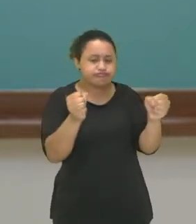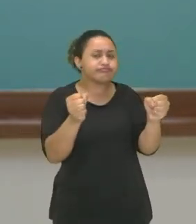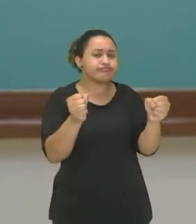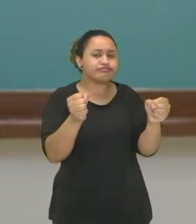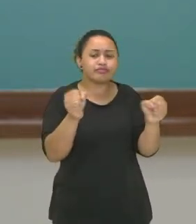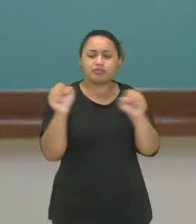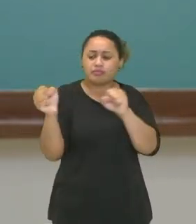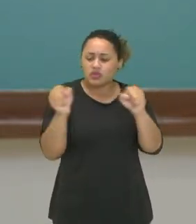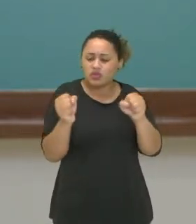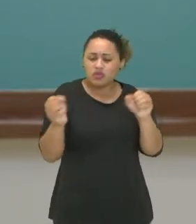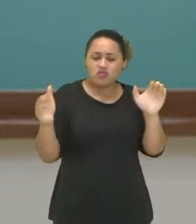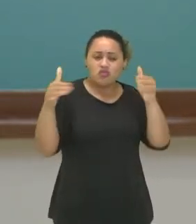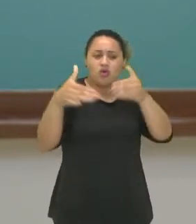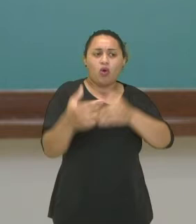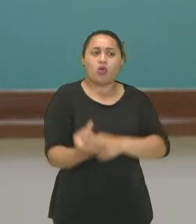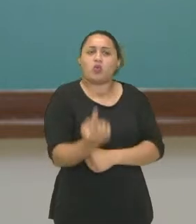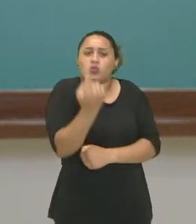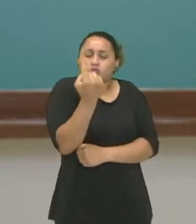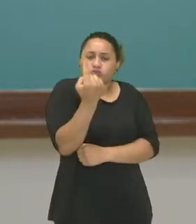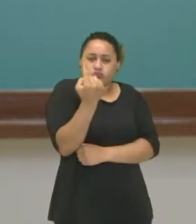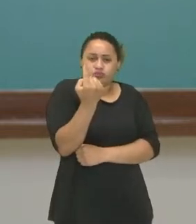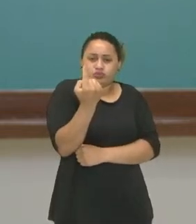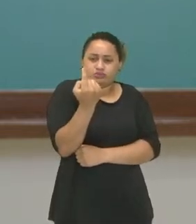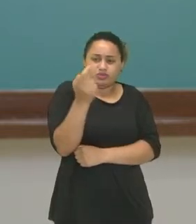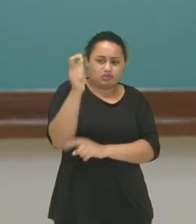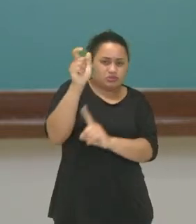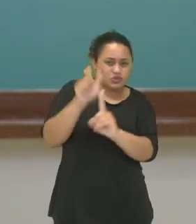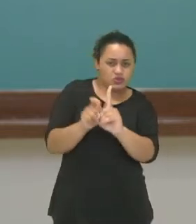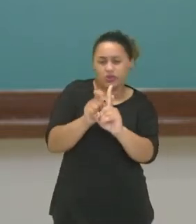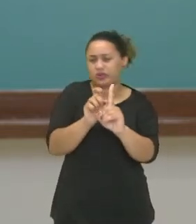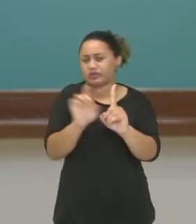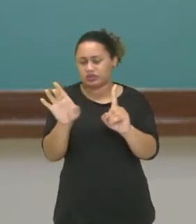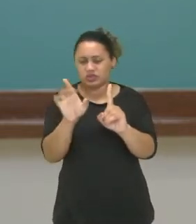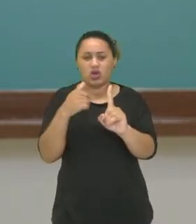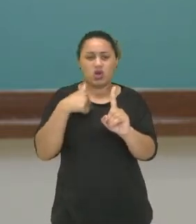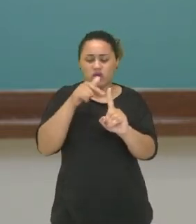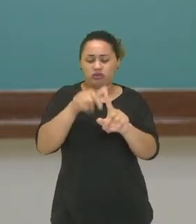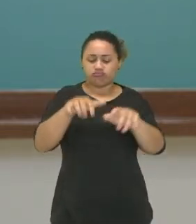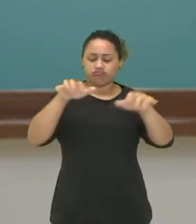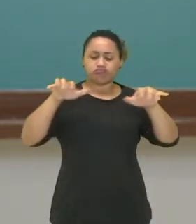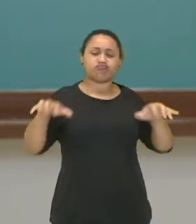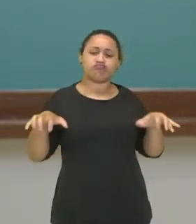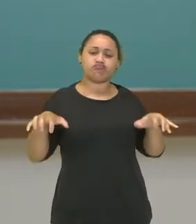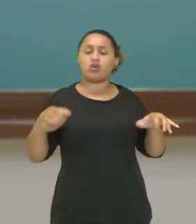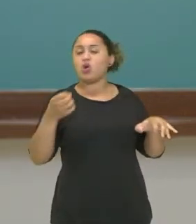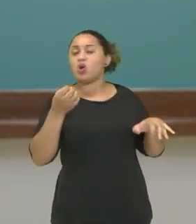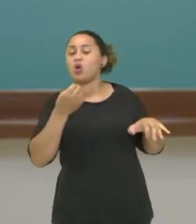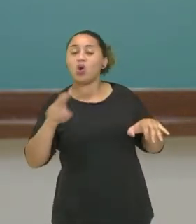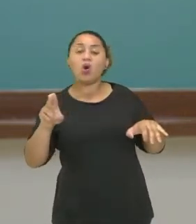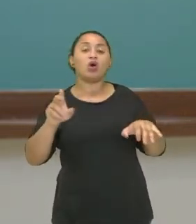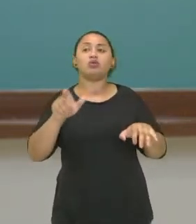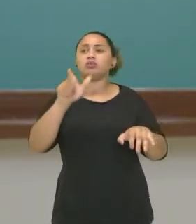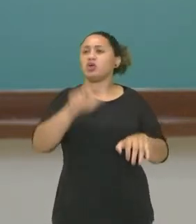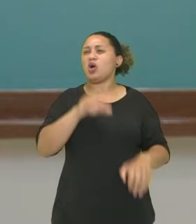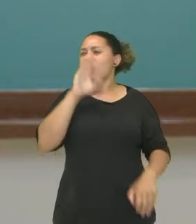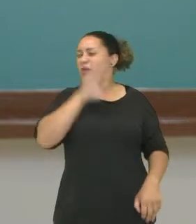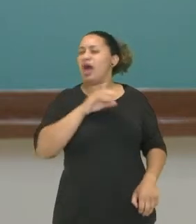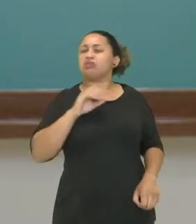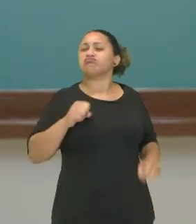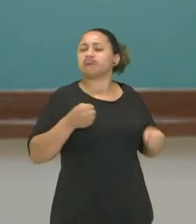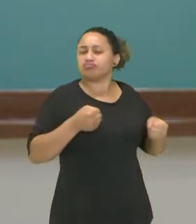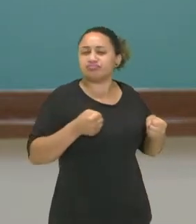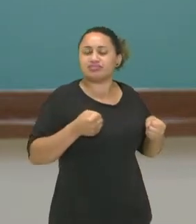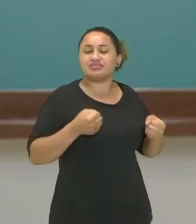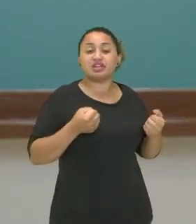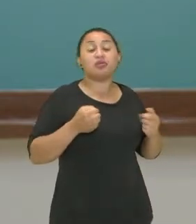ficar centralizado nas mãos de um único déspota, de um monarca ou ainda de um tirano. Por isso que é tão importante a divisão